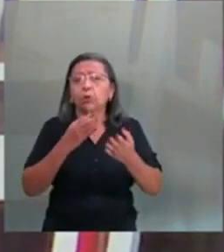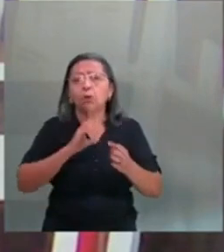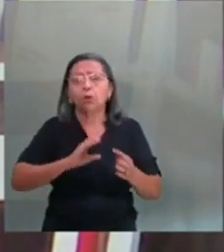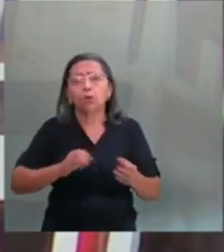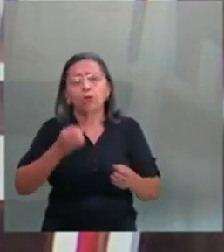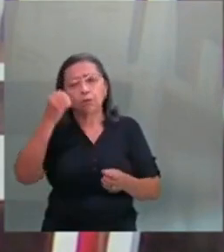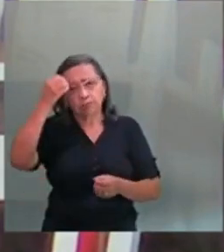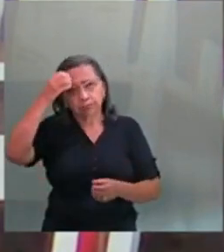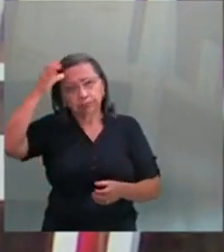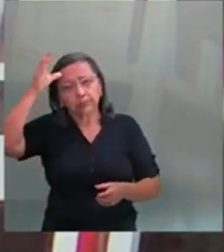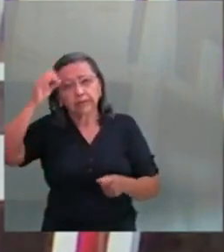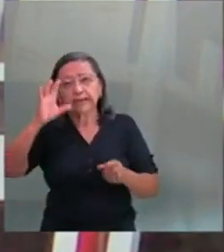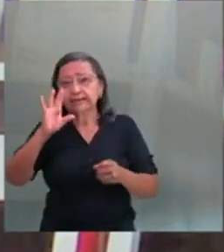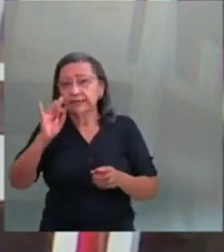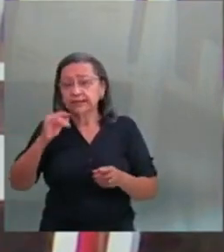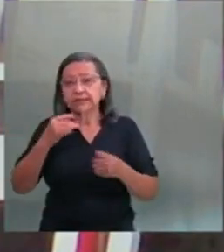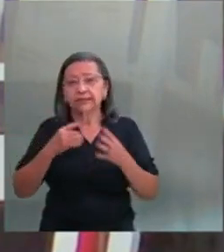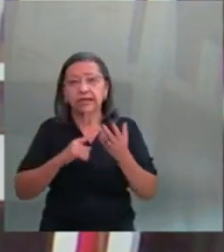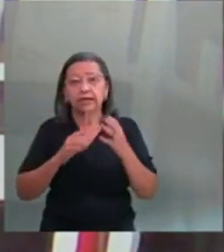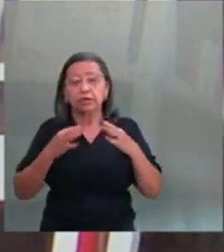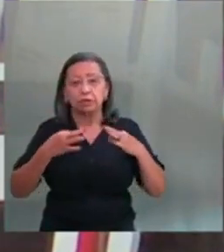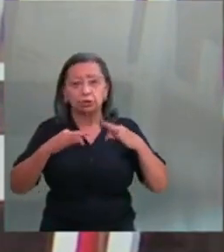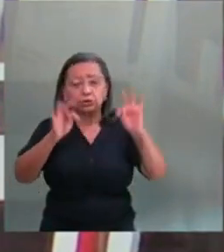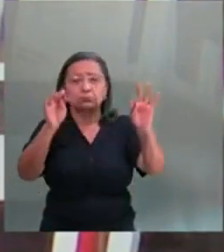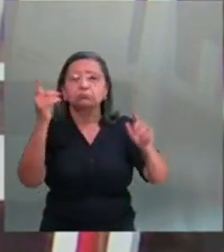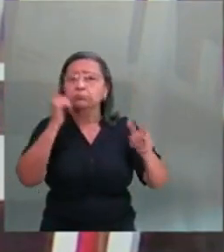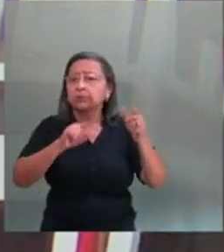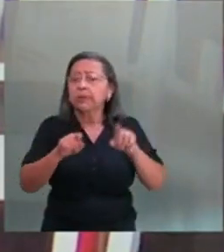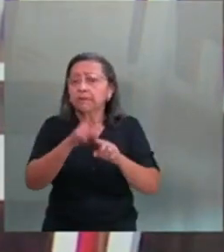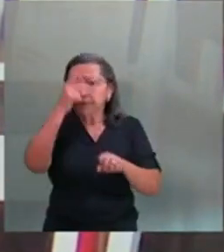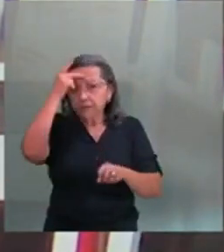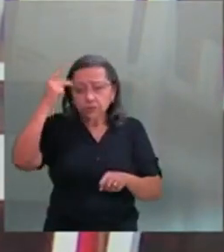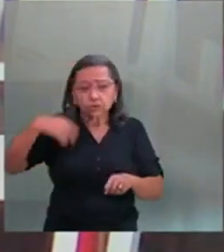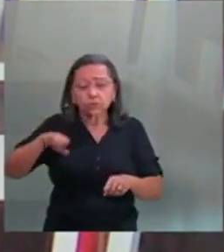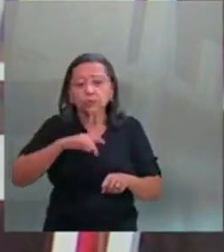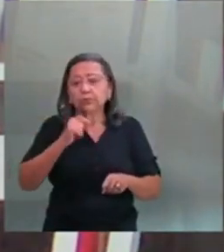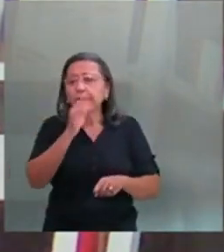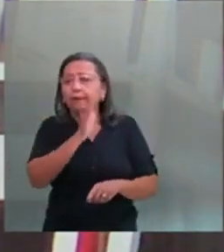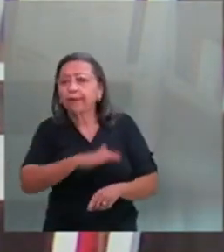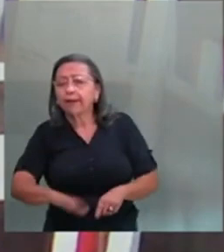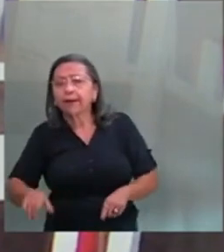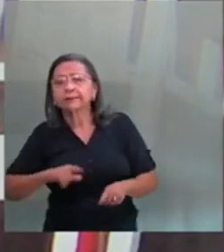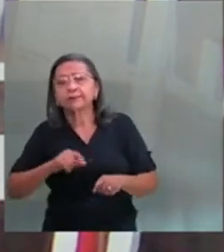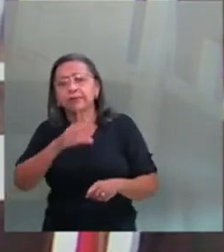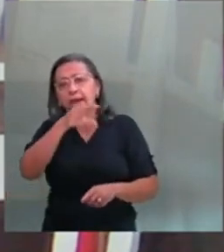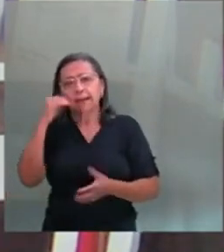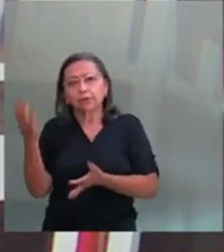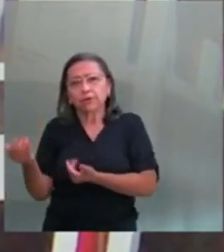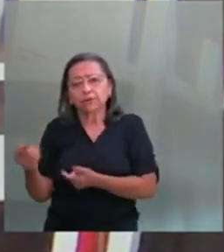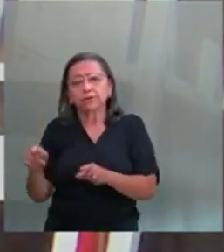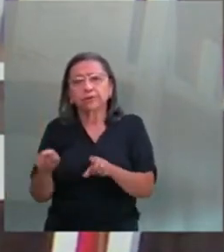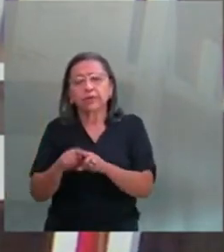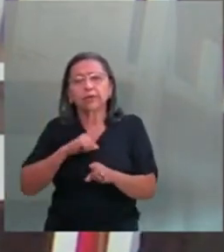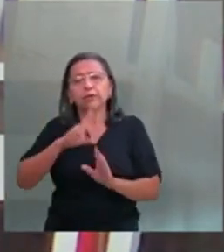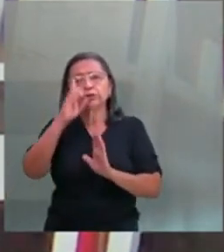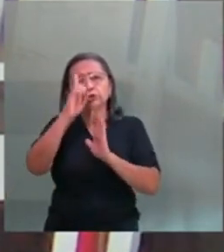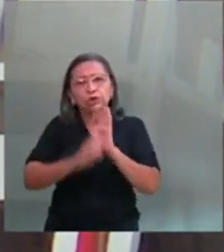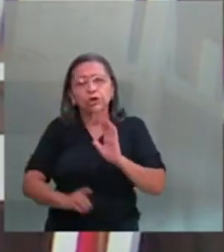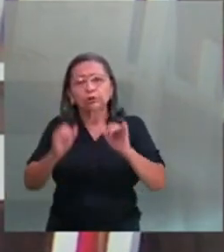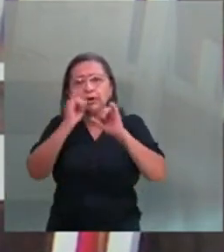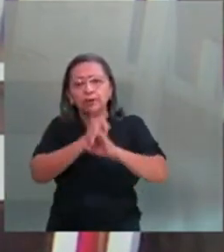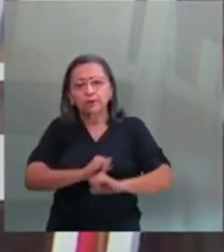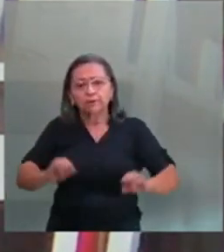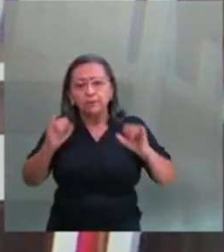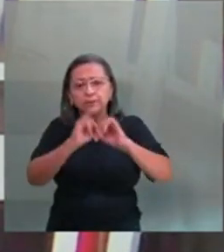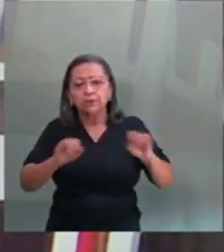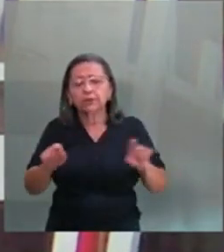ciência e tecnologia, alcançando também públicos específicos, como crianças e adolescentes, que têm direito à informação